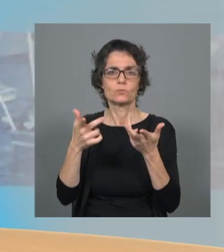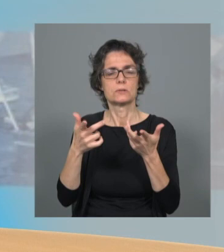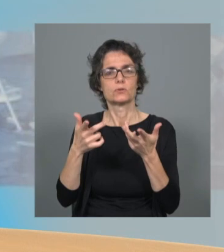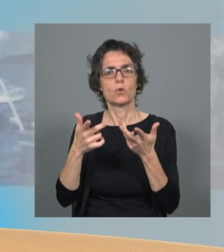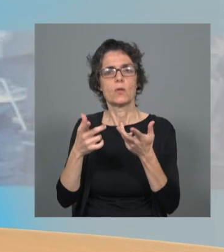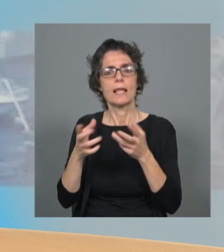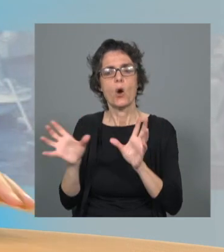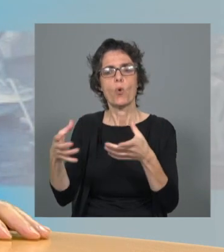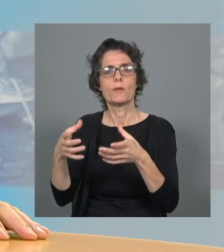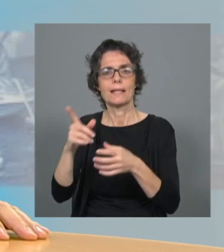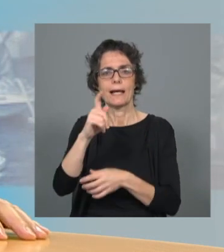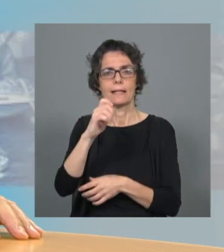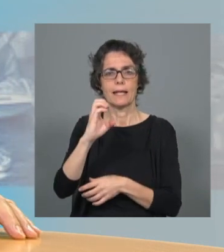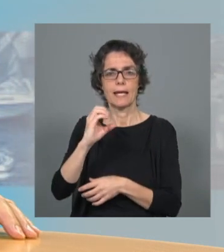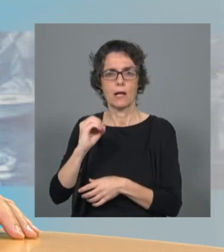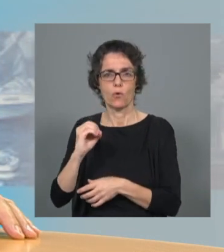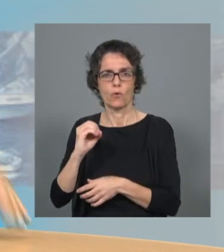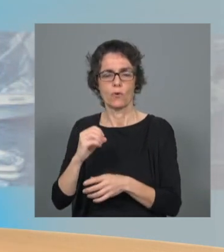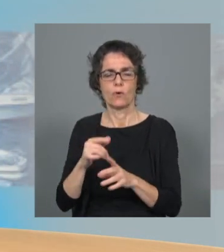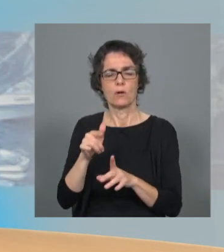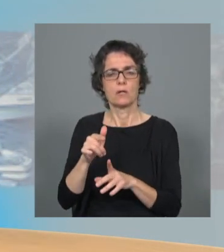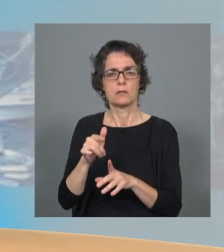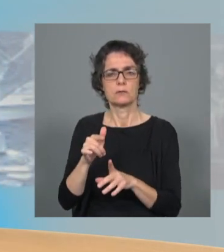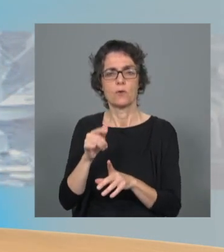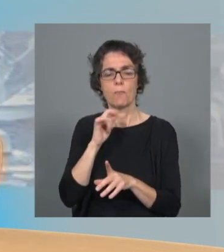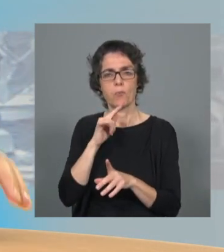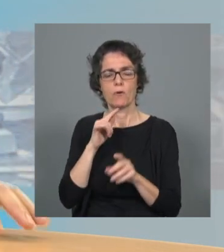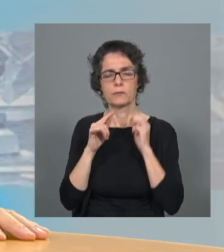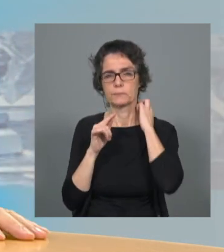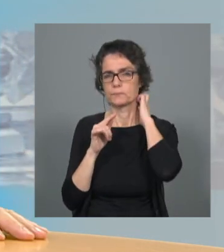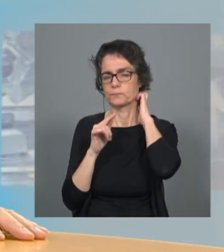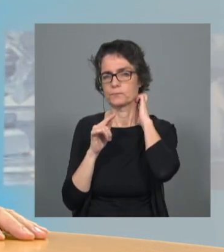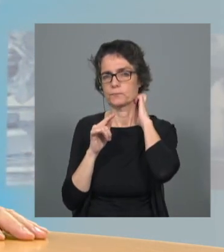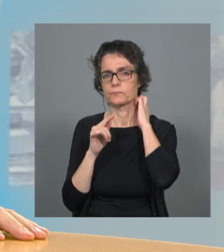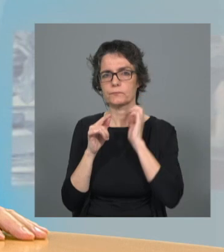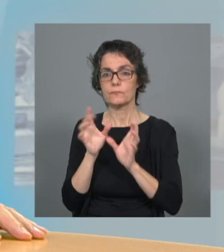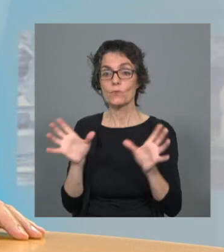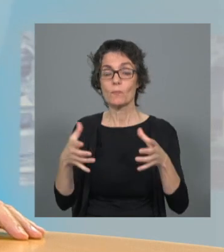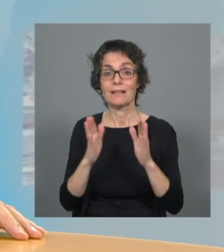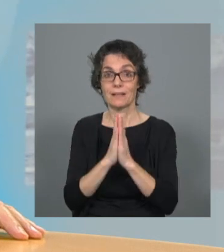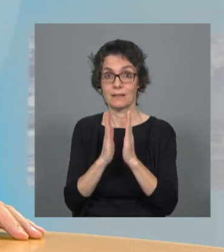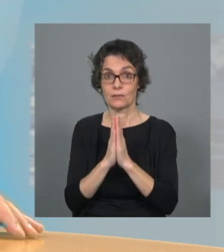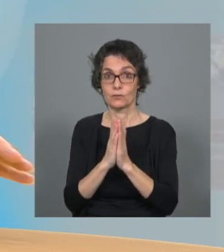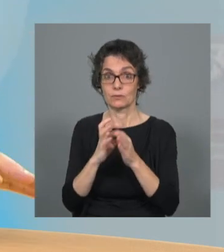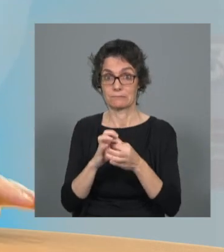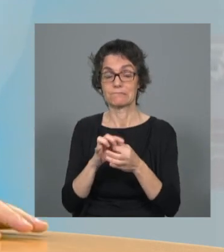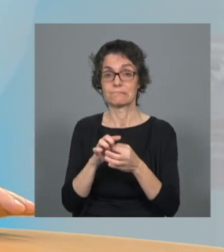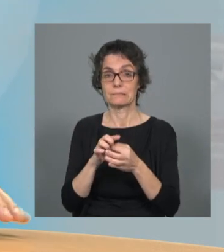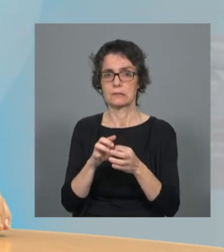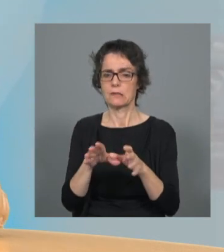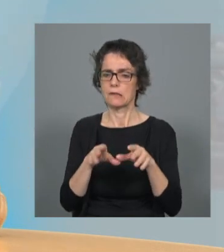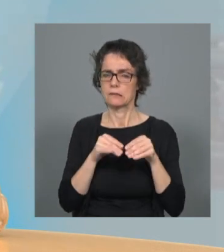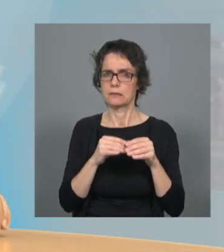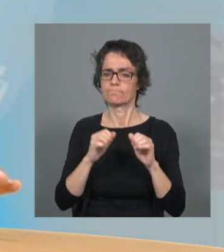É um passo também que pode ajudar a que, nomeadamente as comunidades religiosas assumam